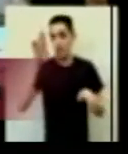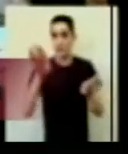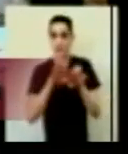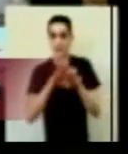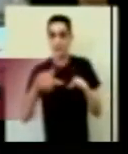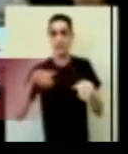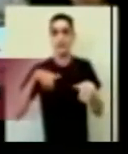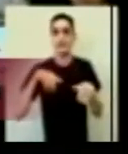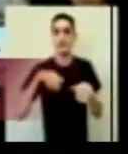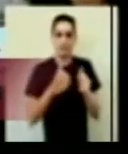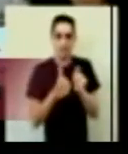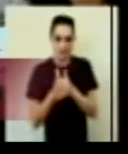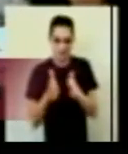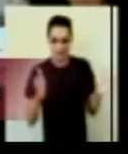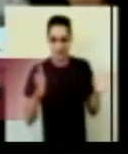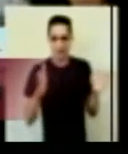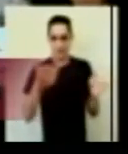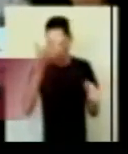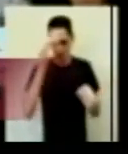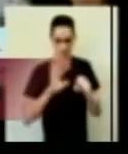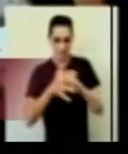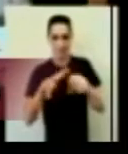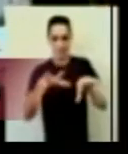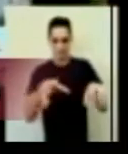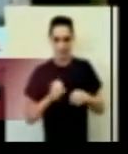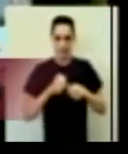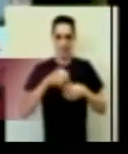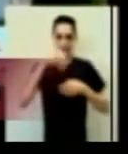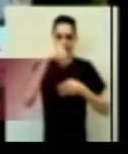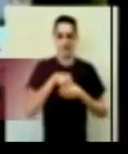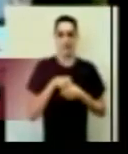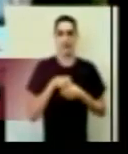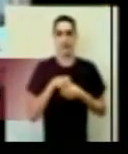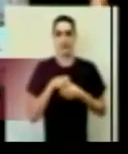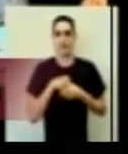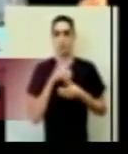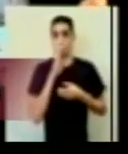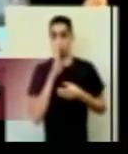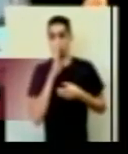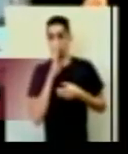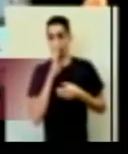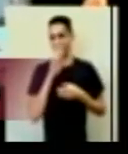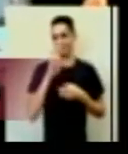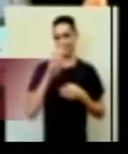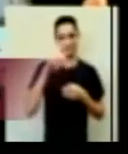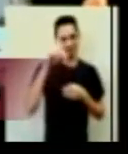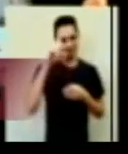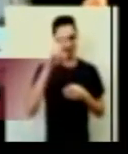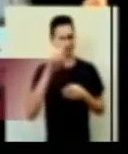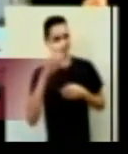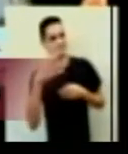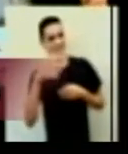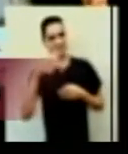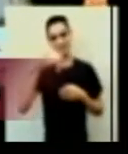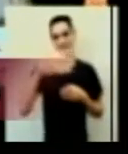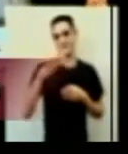o 20º dia de sintomas. Lembrarmos que nós temos um período de incubação que varia de 5 a 7